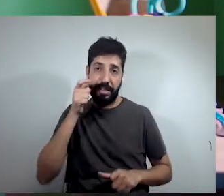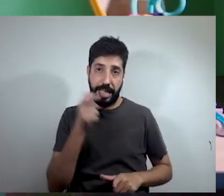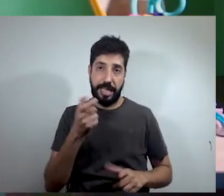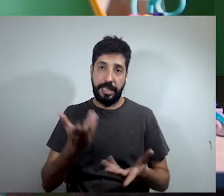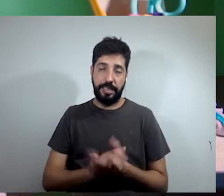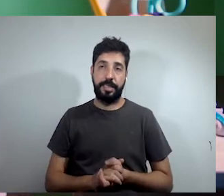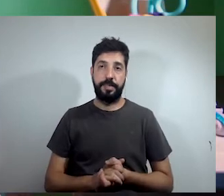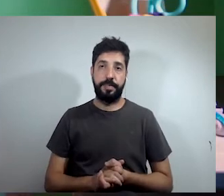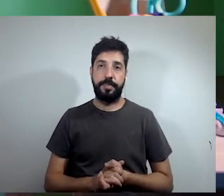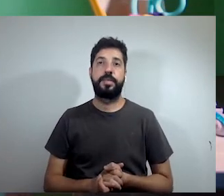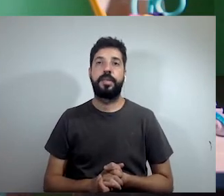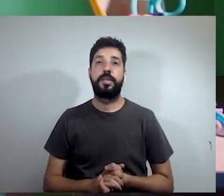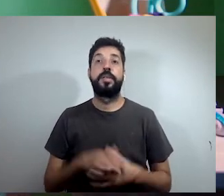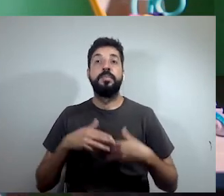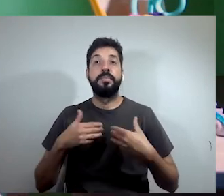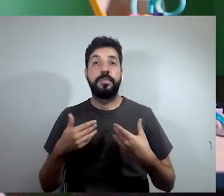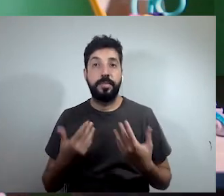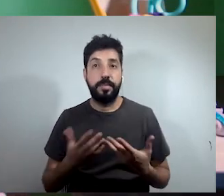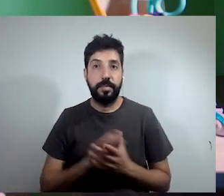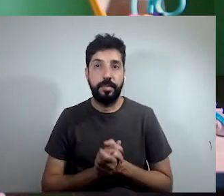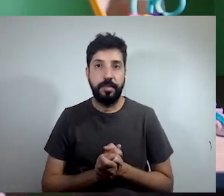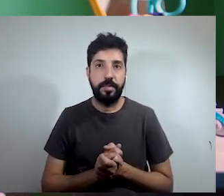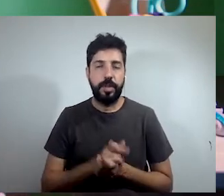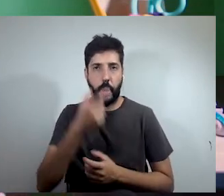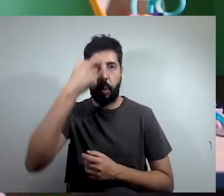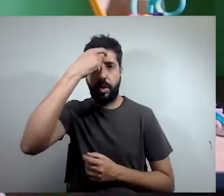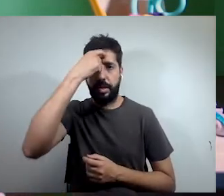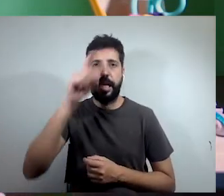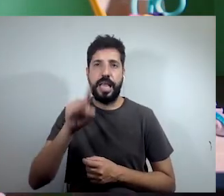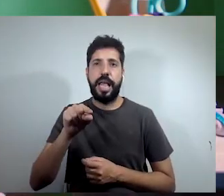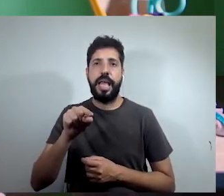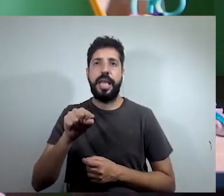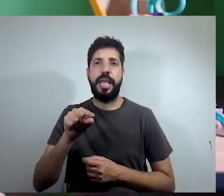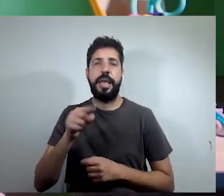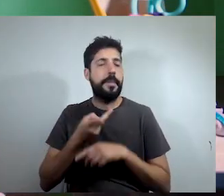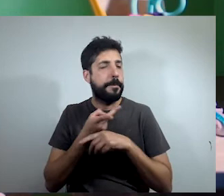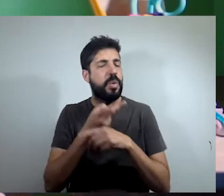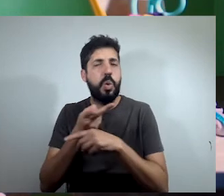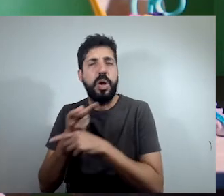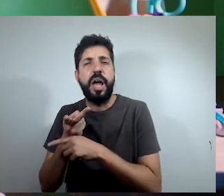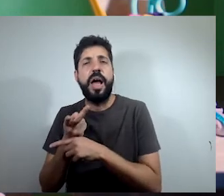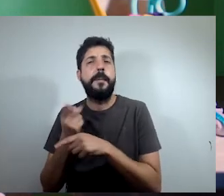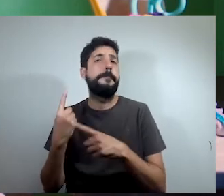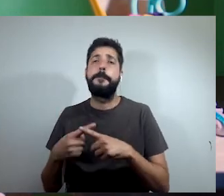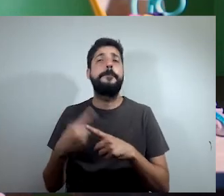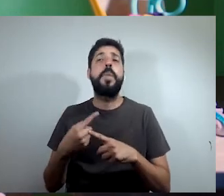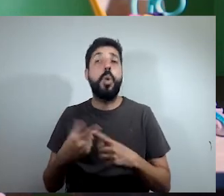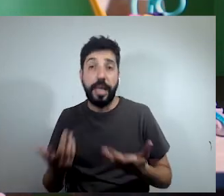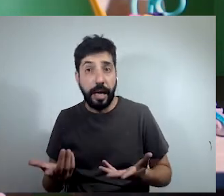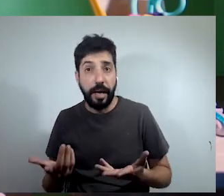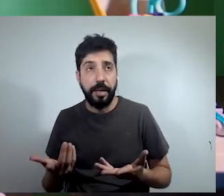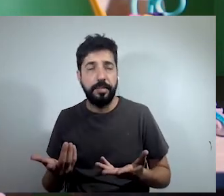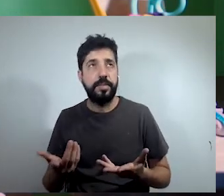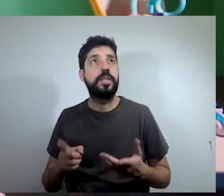telas. Então, consciência é buscar os porquês e desenvolver um